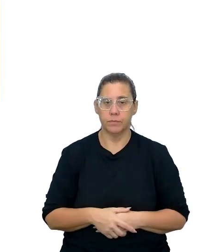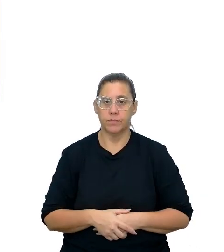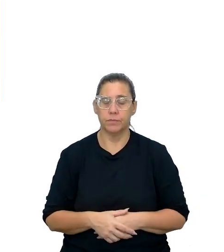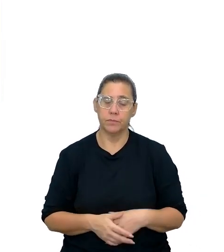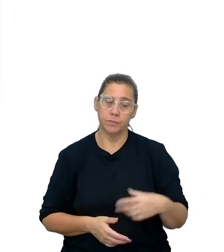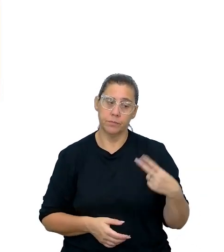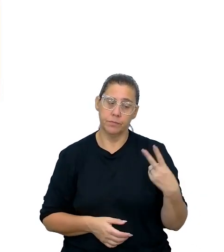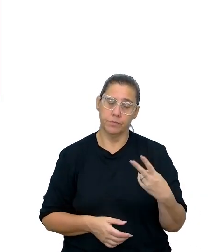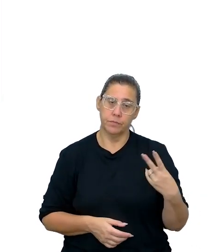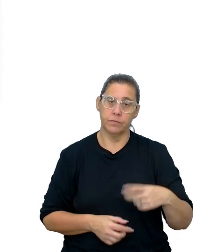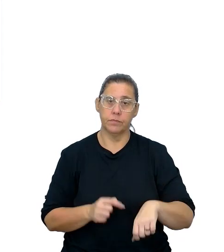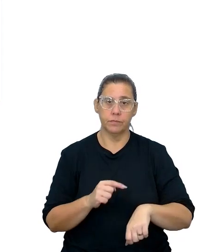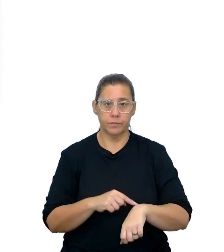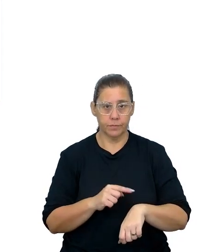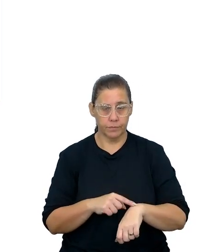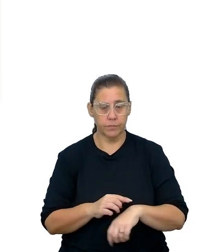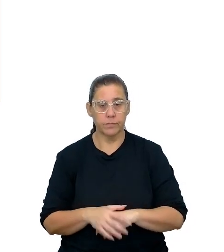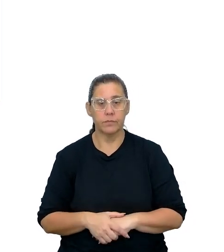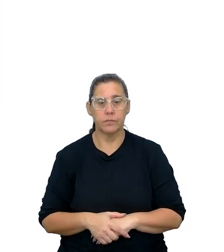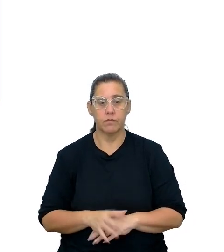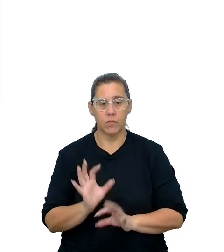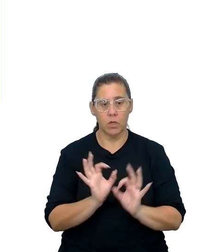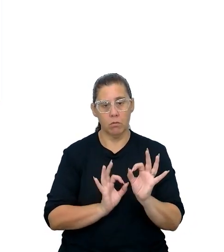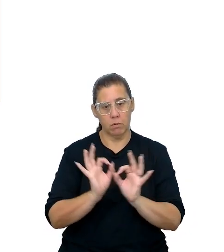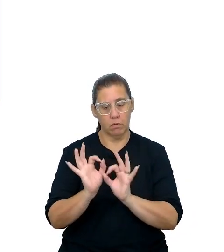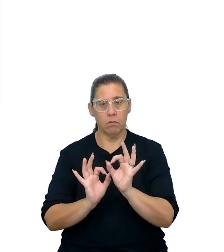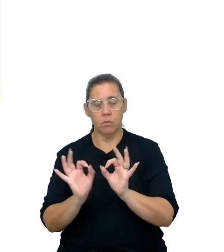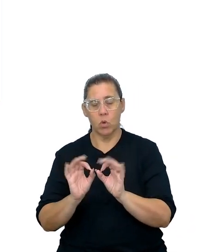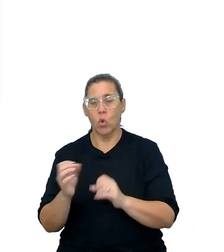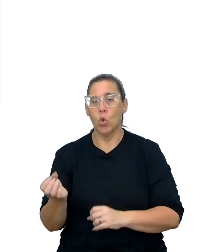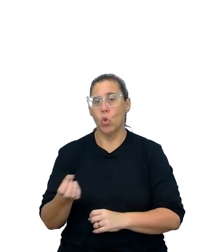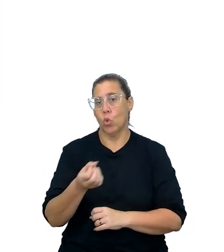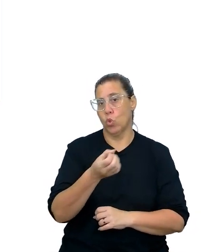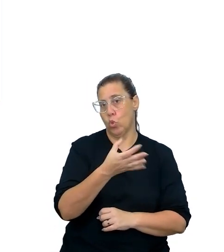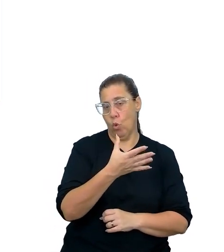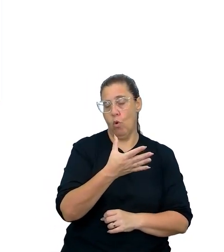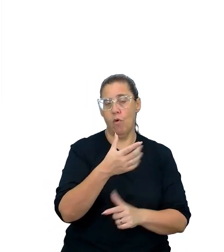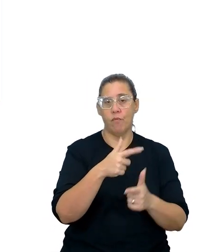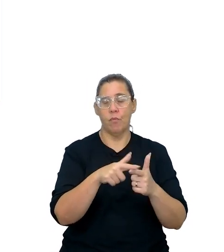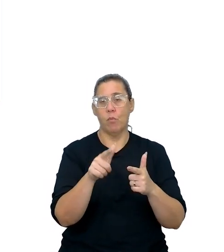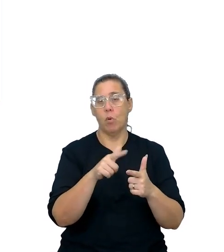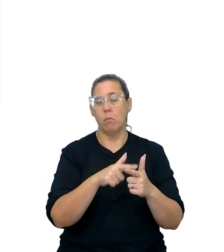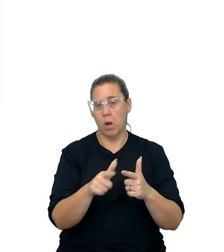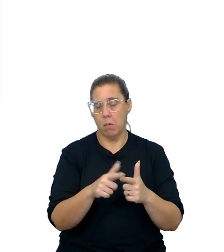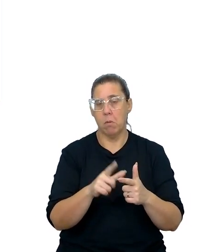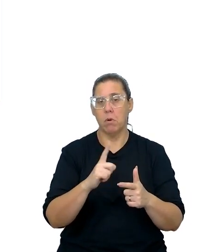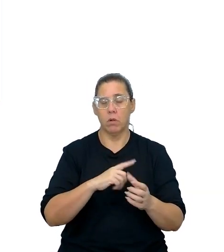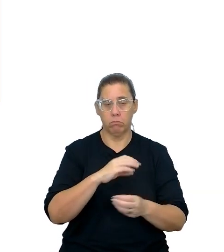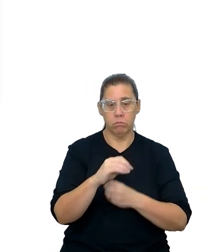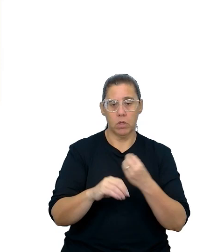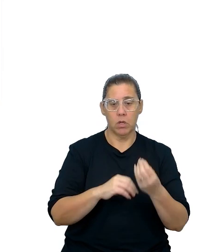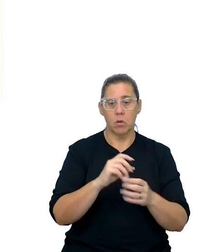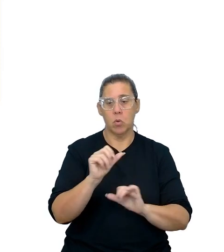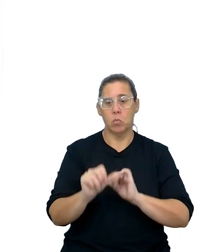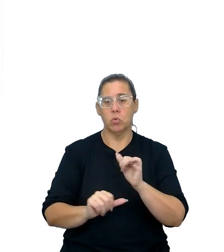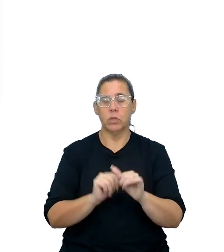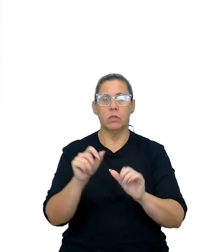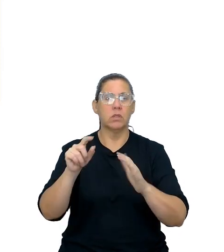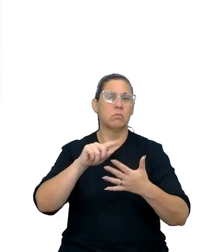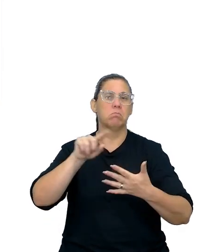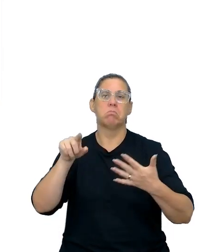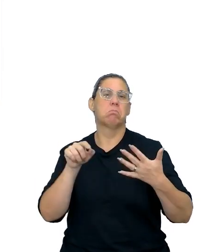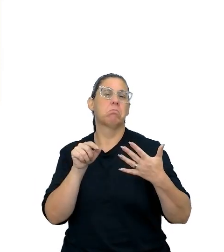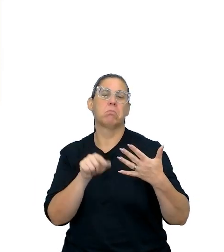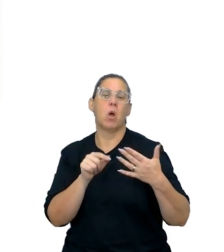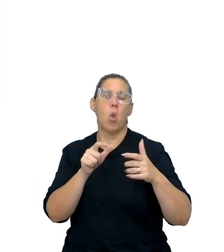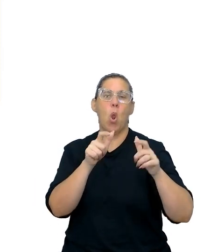segundo momento é a análise da aula, né, organizando novas situações de resolução de problemas que envolve a mudança da incógnita, né, do